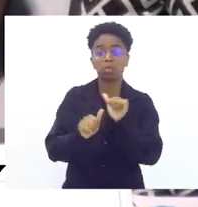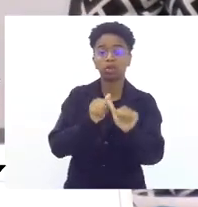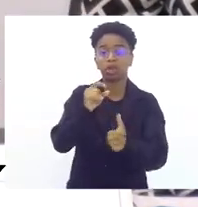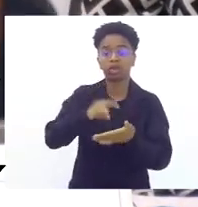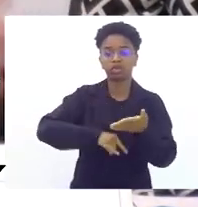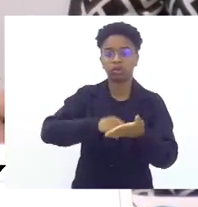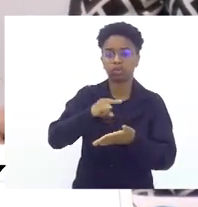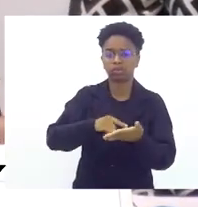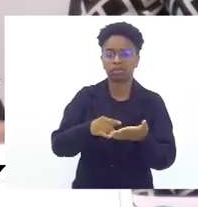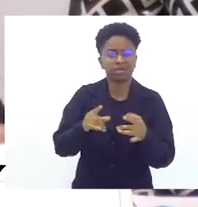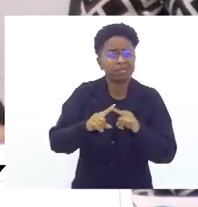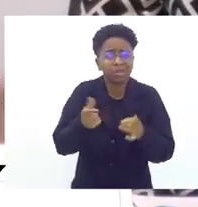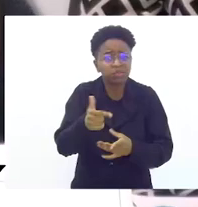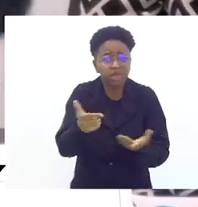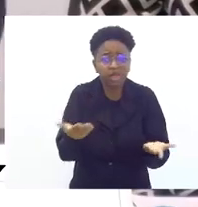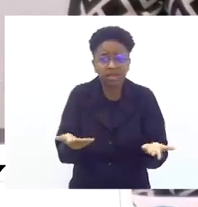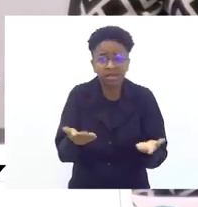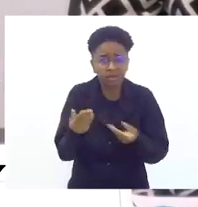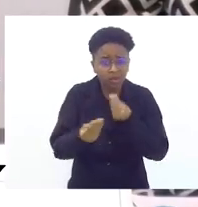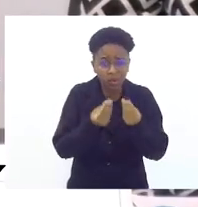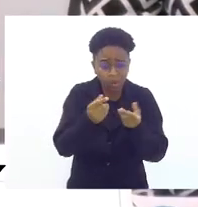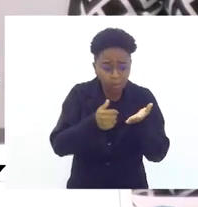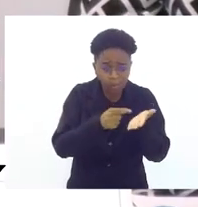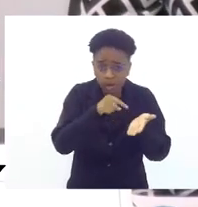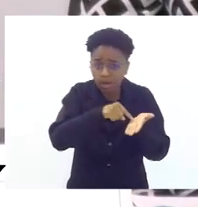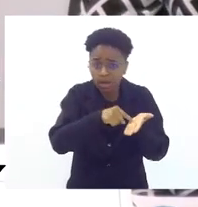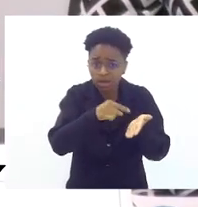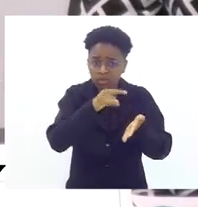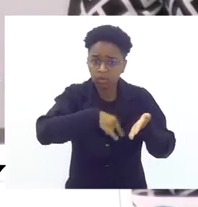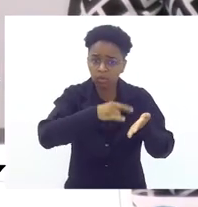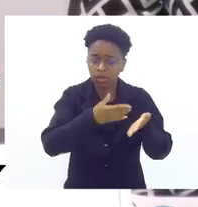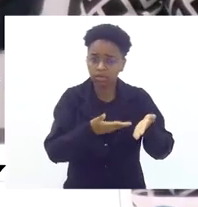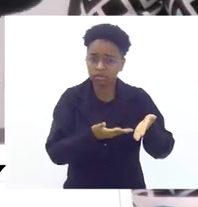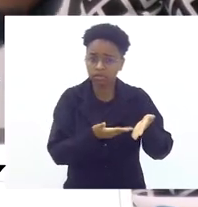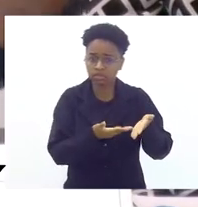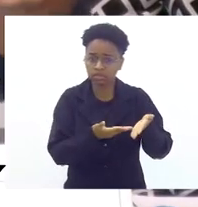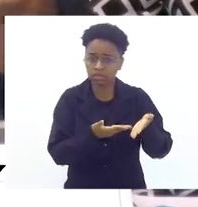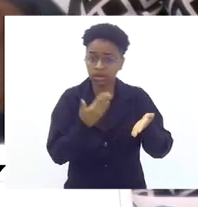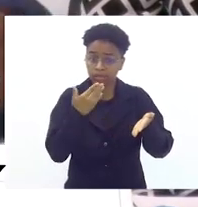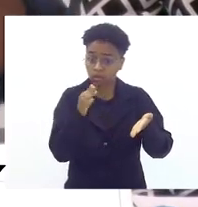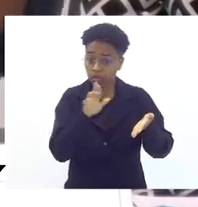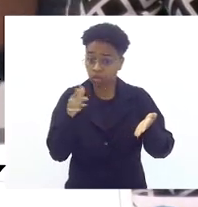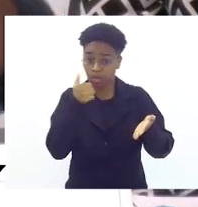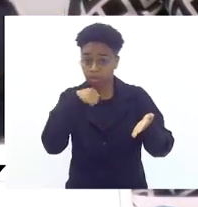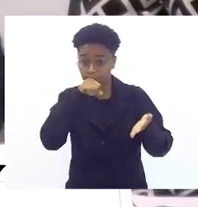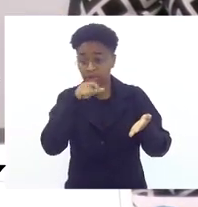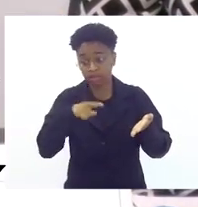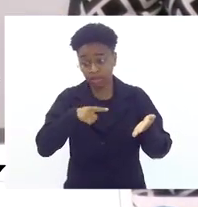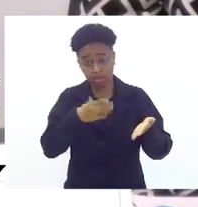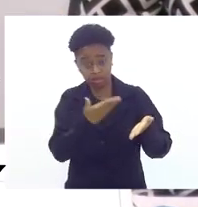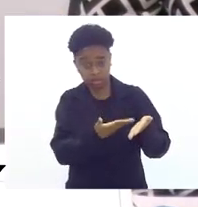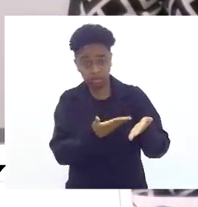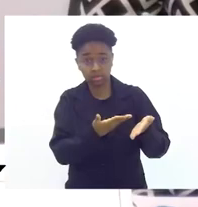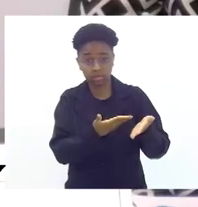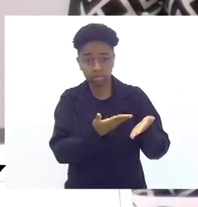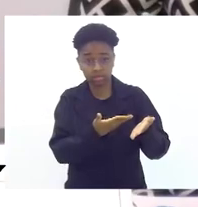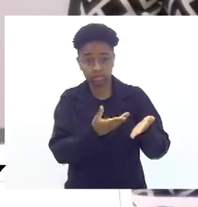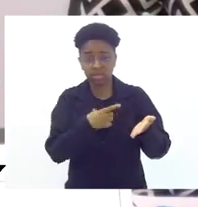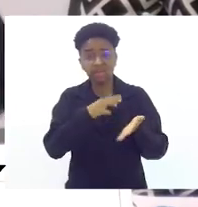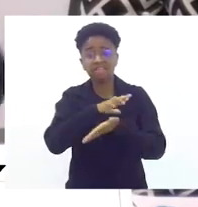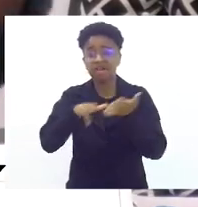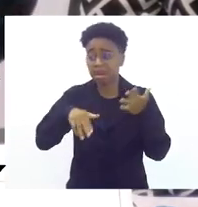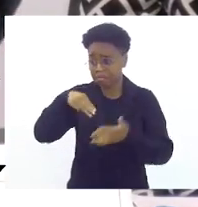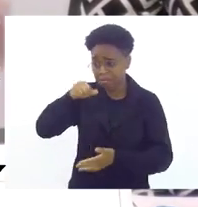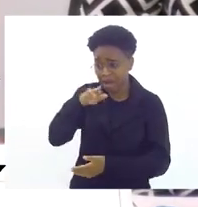o teu documento Mas isso não existe meus documentos está aqui pedindo o nome da minha mãe tá aqui o nome da sua mãe mas tem várias